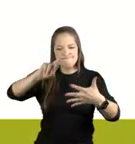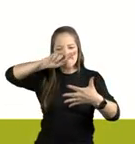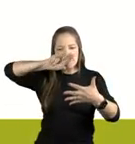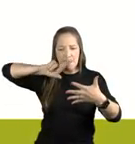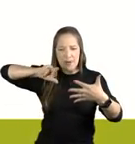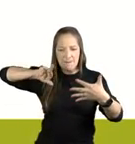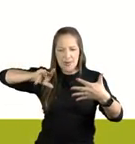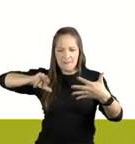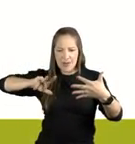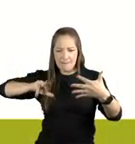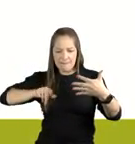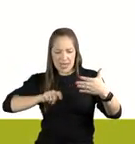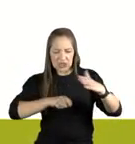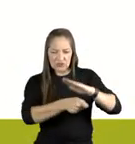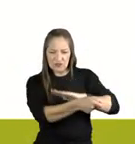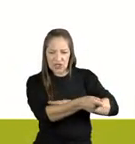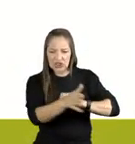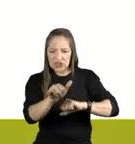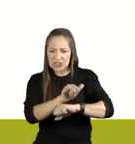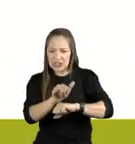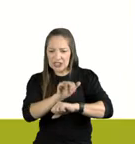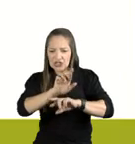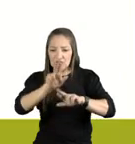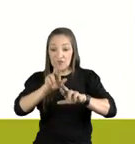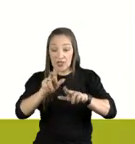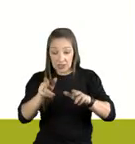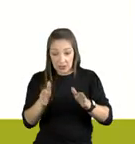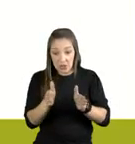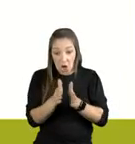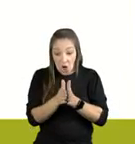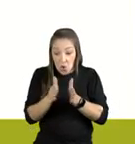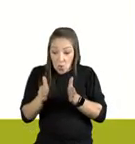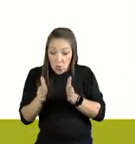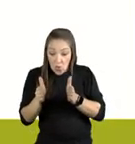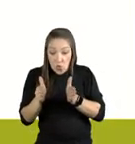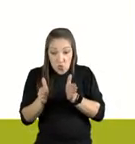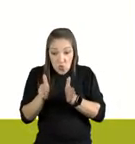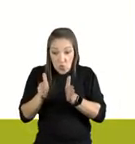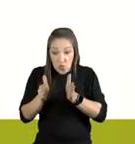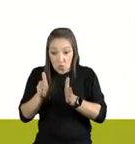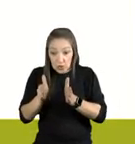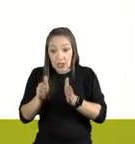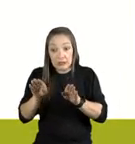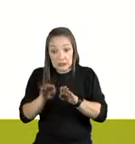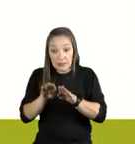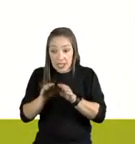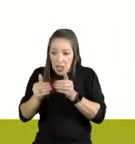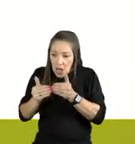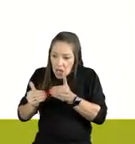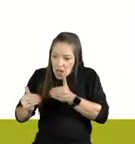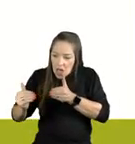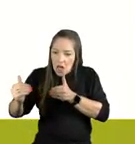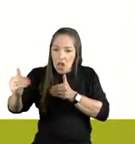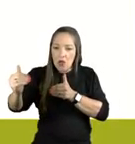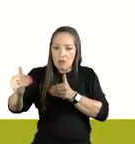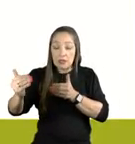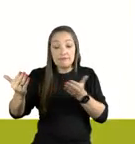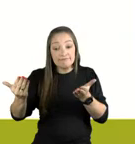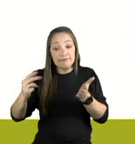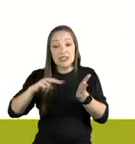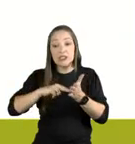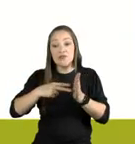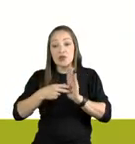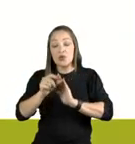estratégias diferentes, curtas e longo prazo. Né? Então, o que isso quer dizer? Meu, a gente